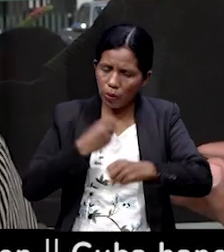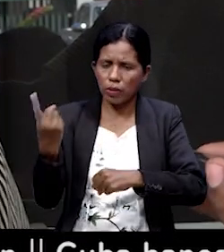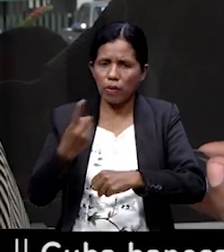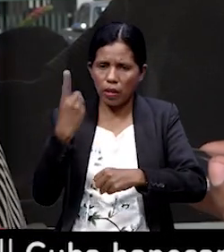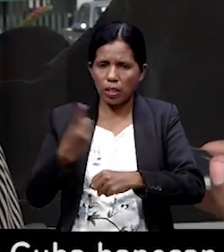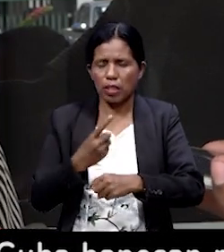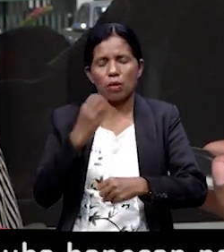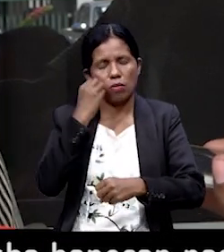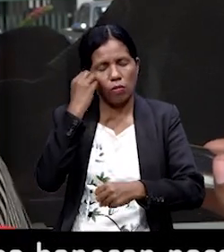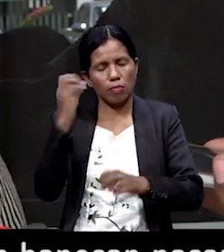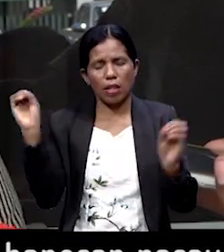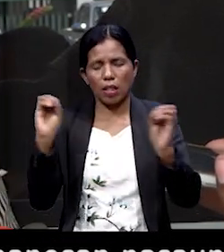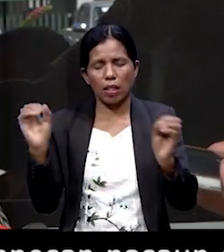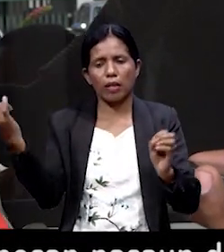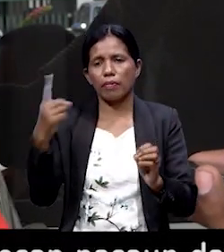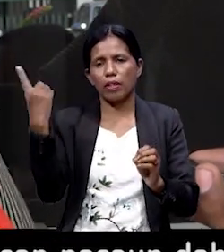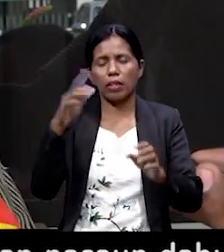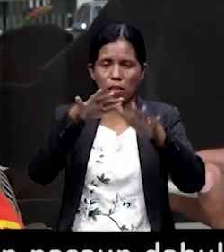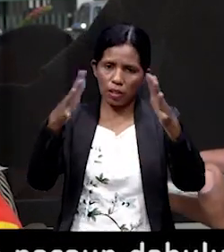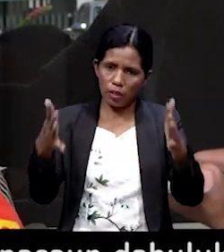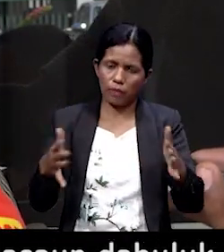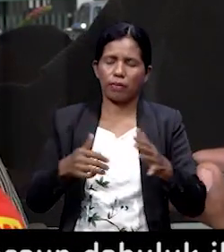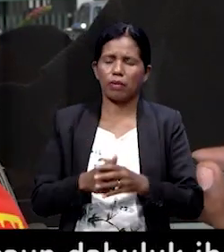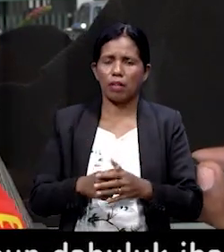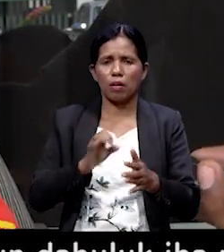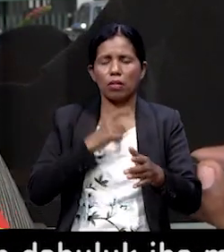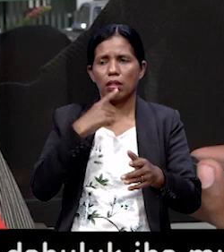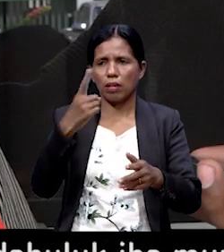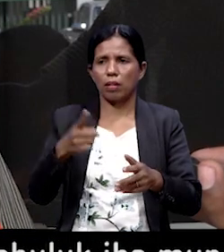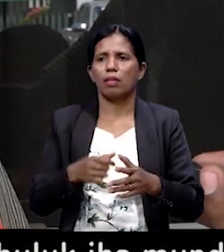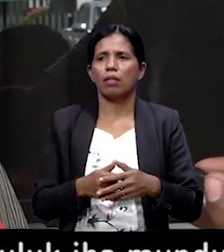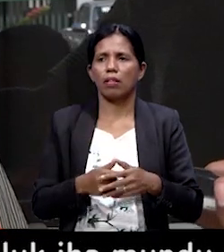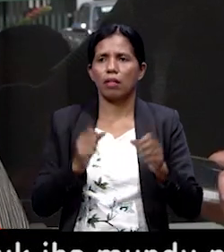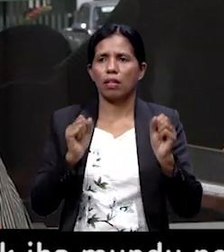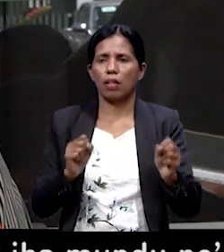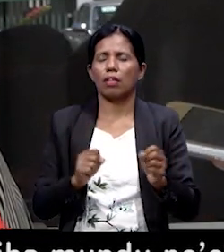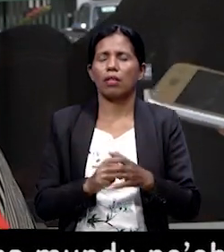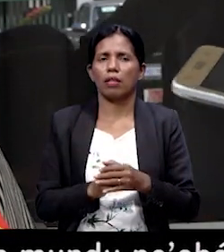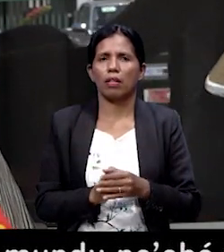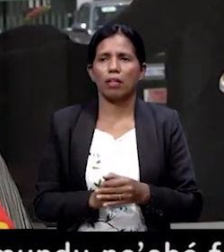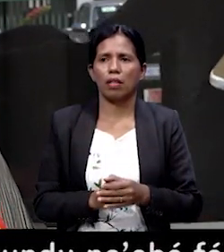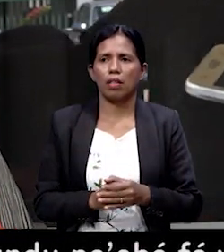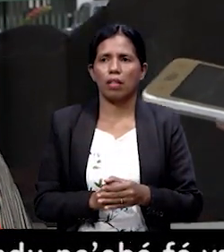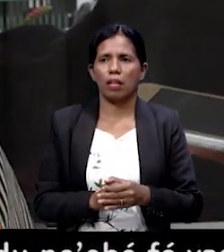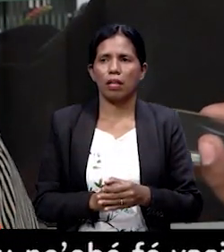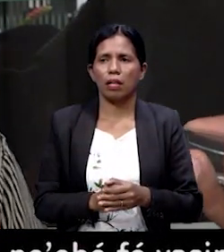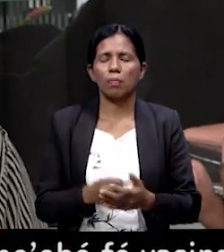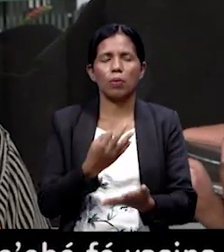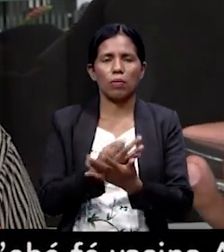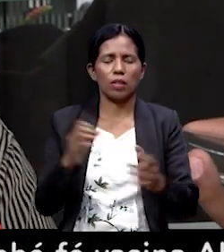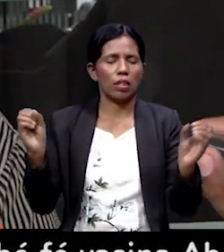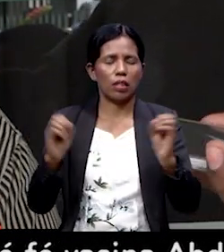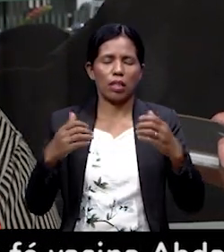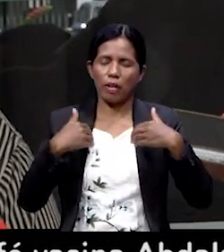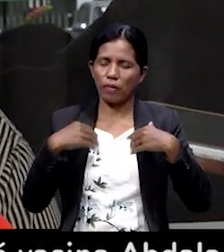me to agora ita sira ber resolve buat ida tau ngasa kritika be halo kritika autokritika mai be atu dia valien osan iha laia ne ida